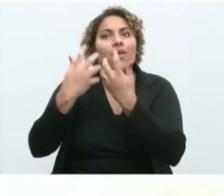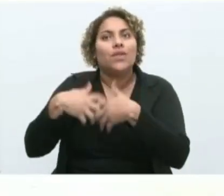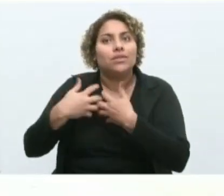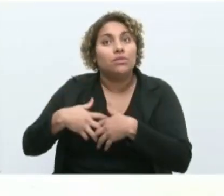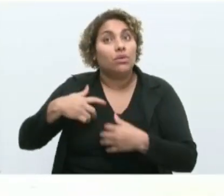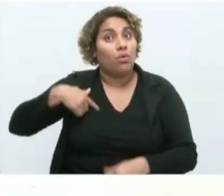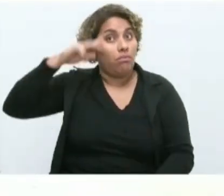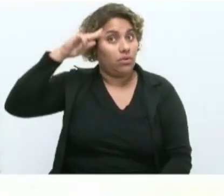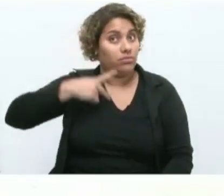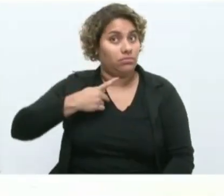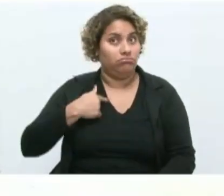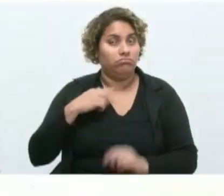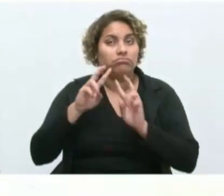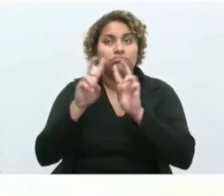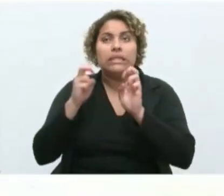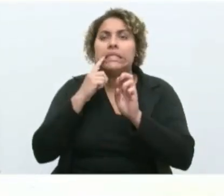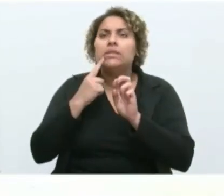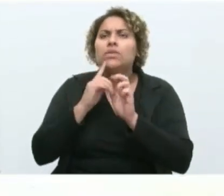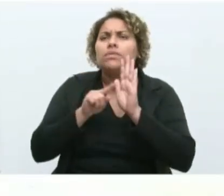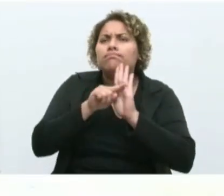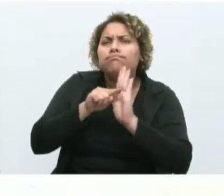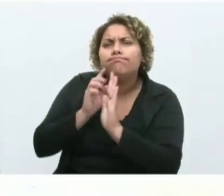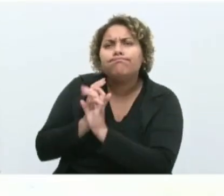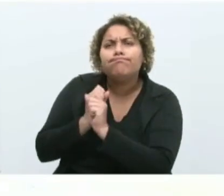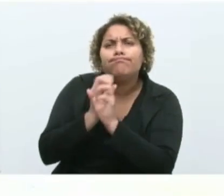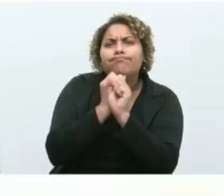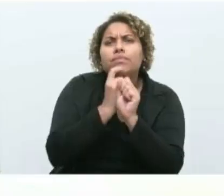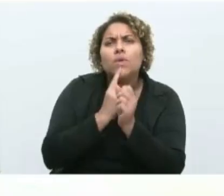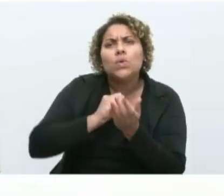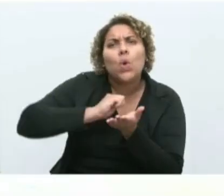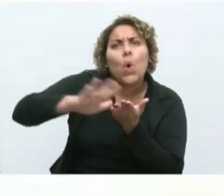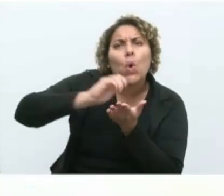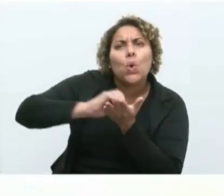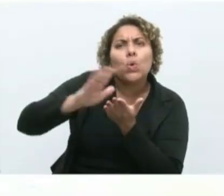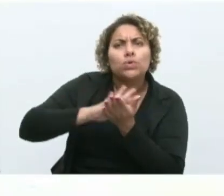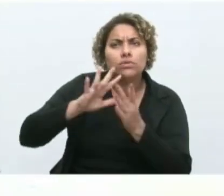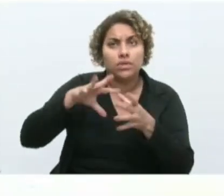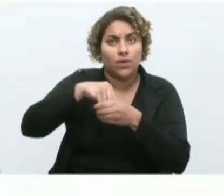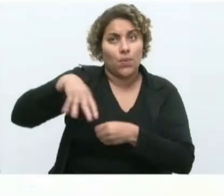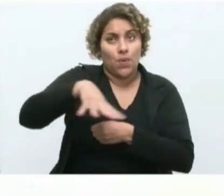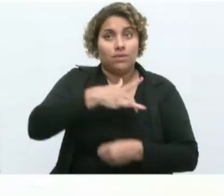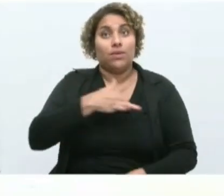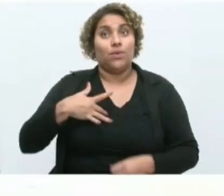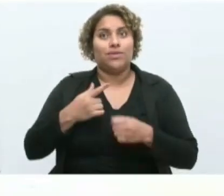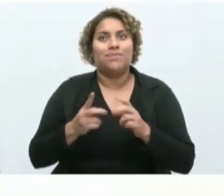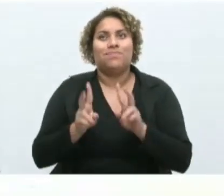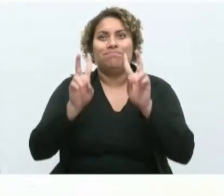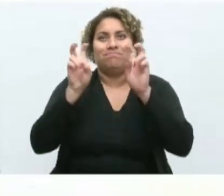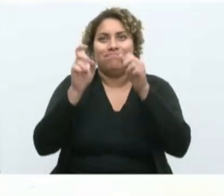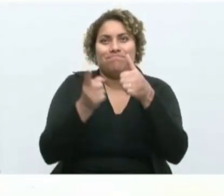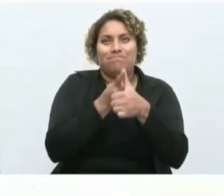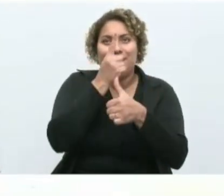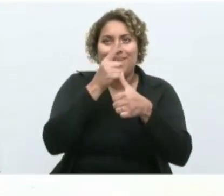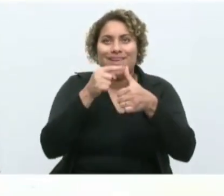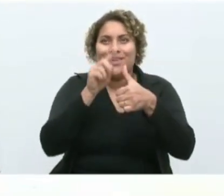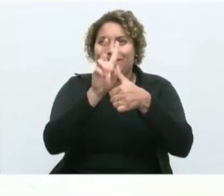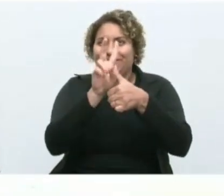pessoal, quando a gente faz a média do nosso custo saúde, que foi o primeiro tópico que me chamou a